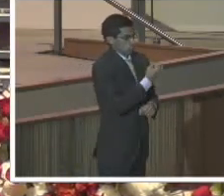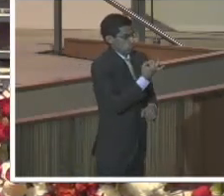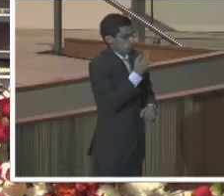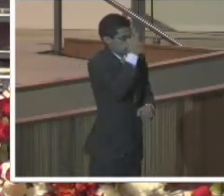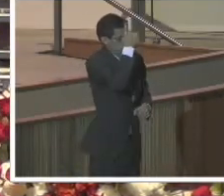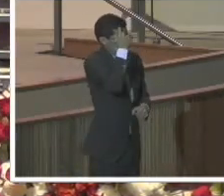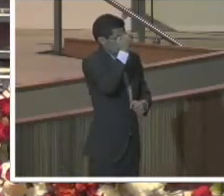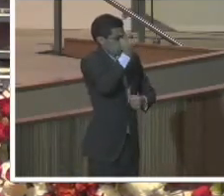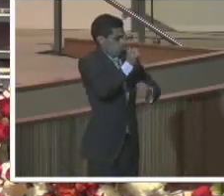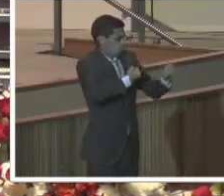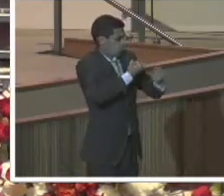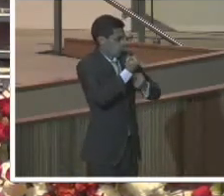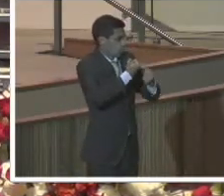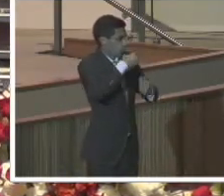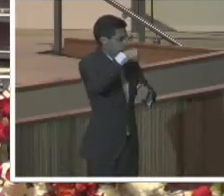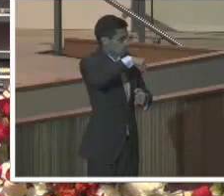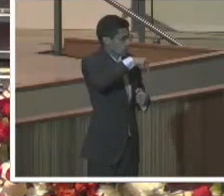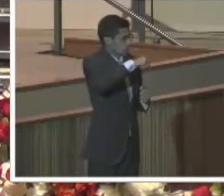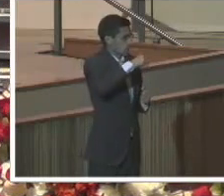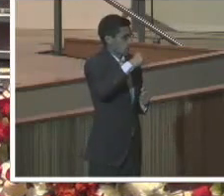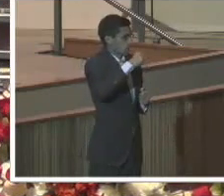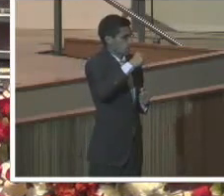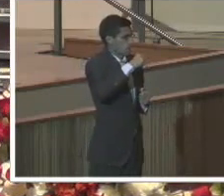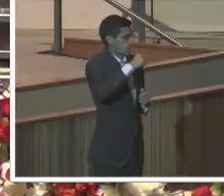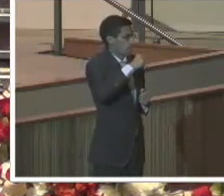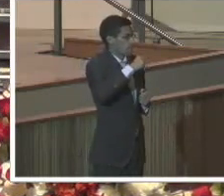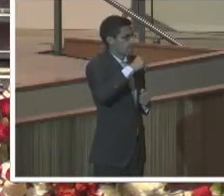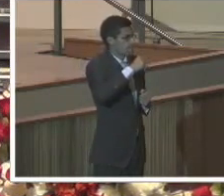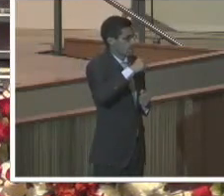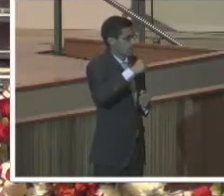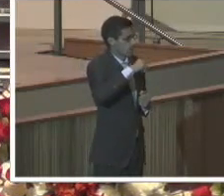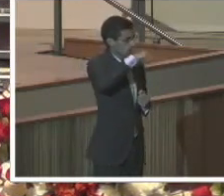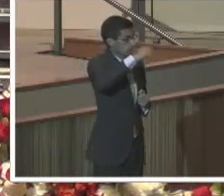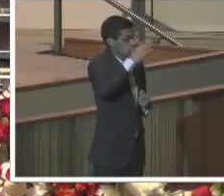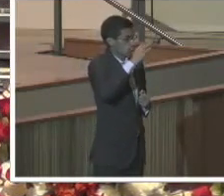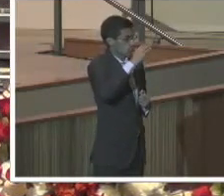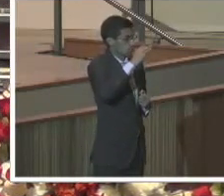Quanta gente não está vivendo tragédias que a gente não sabe?